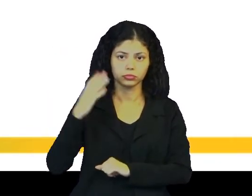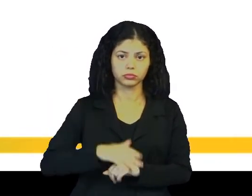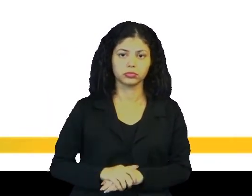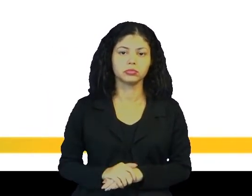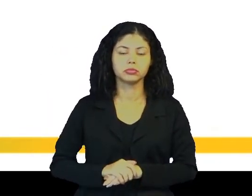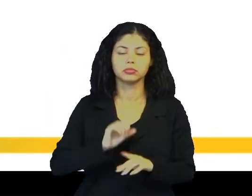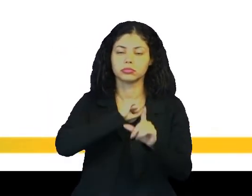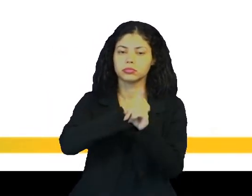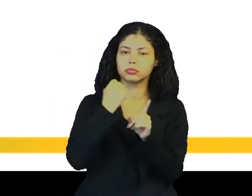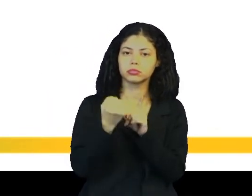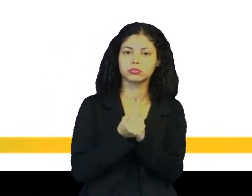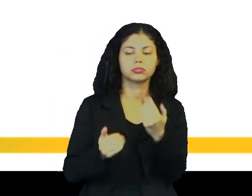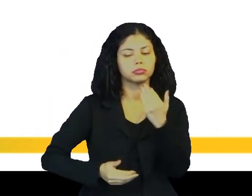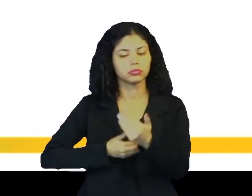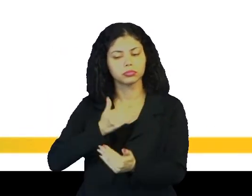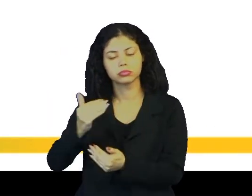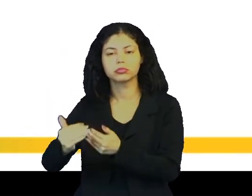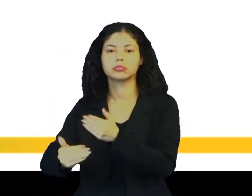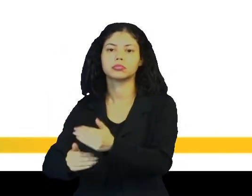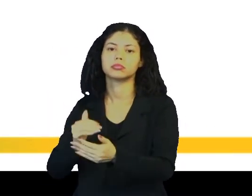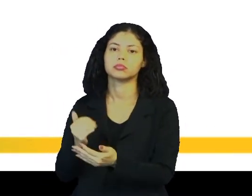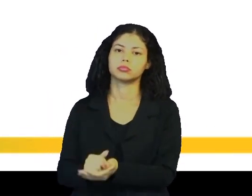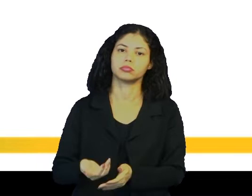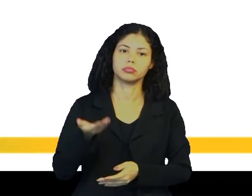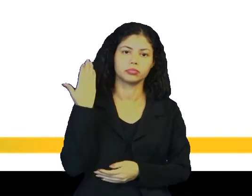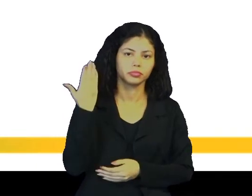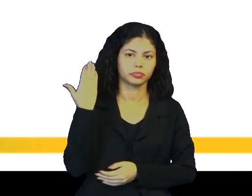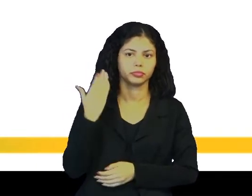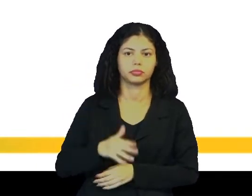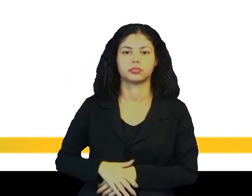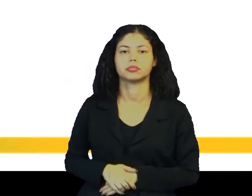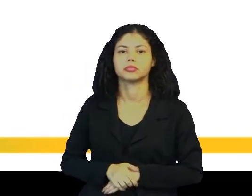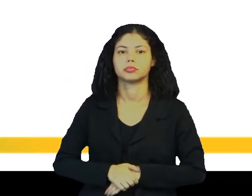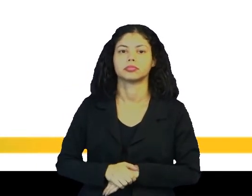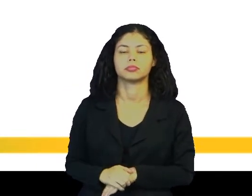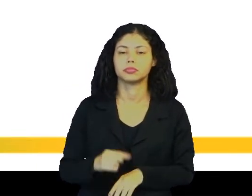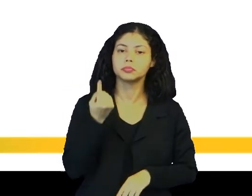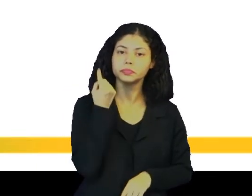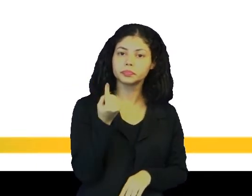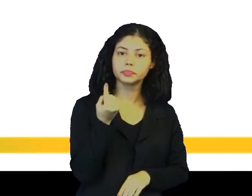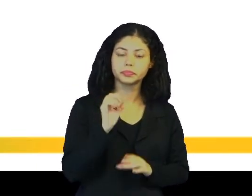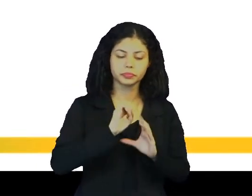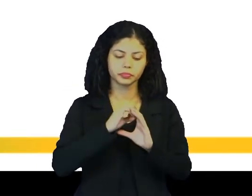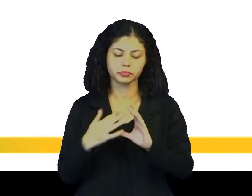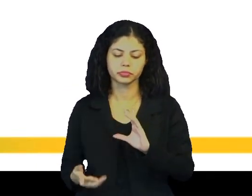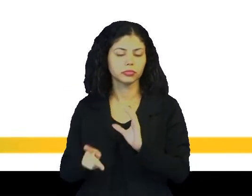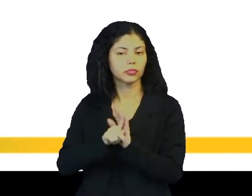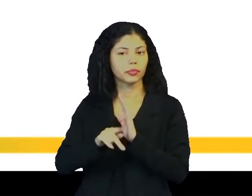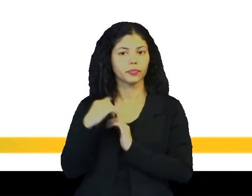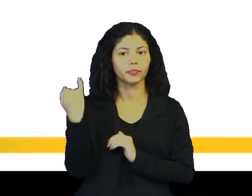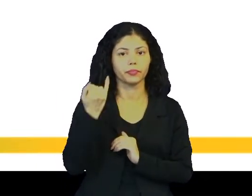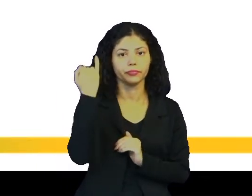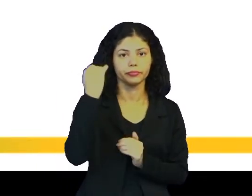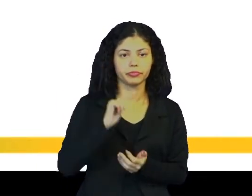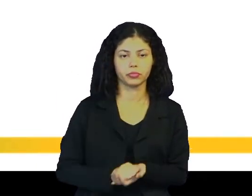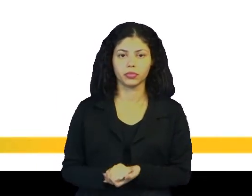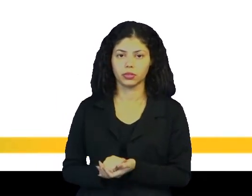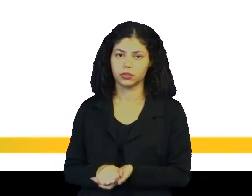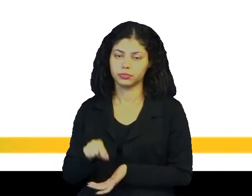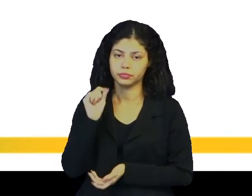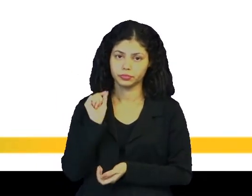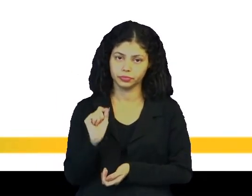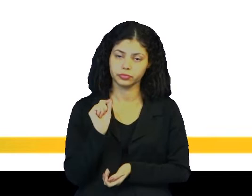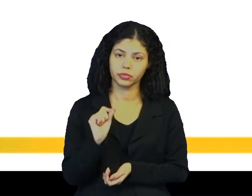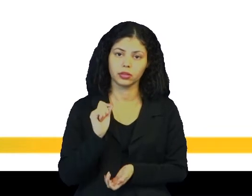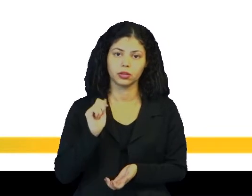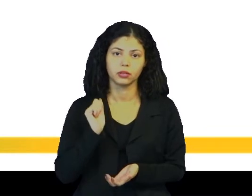com sua sociedade durante a antiguidade. Uma característica importante da arte antiga grega é que